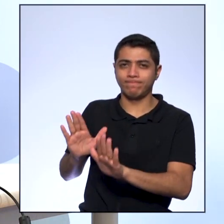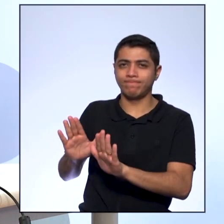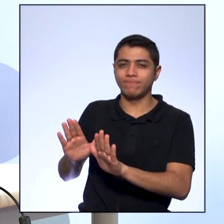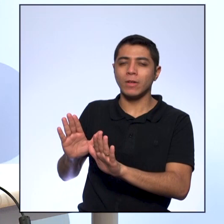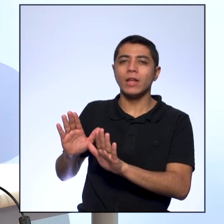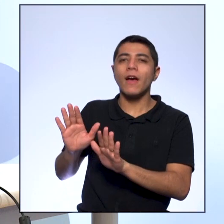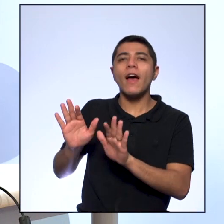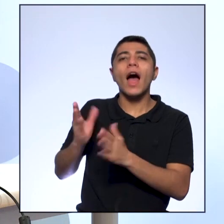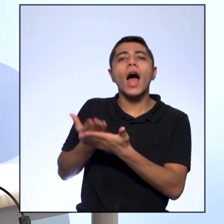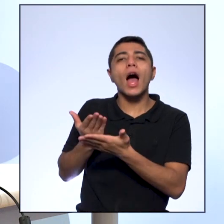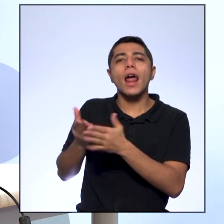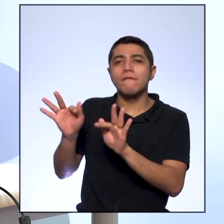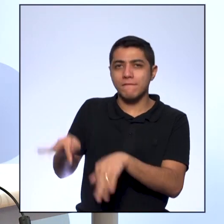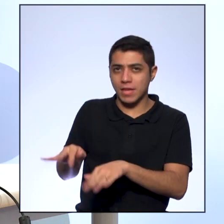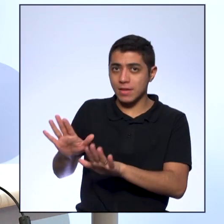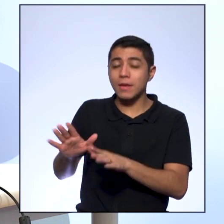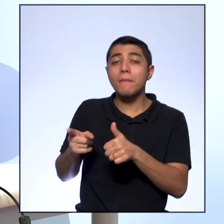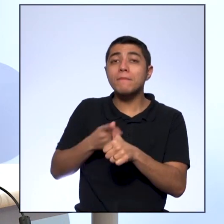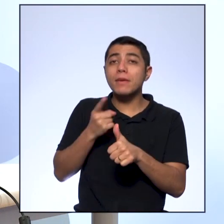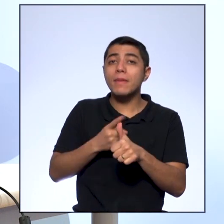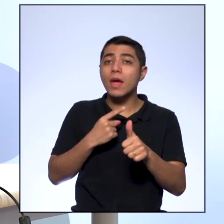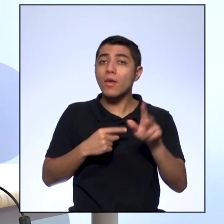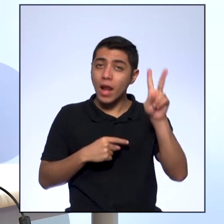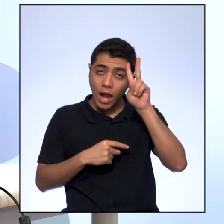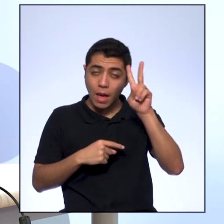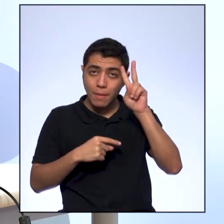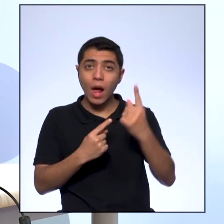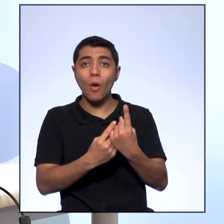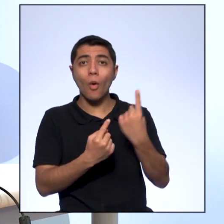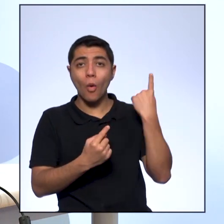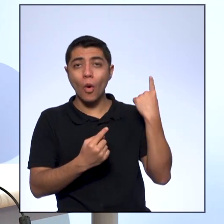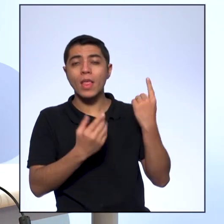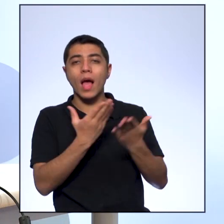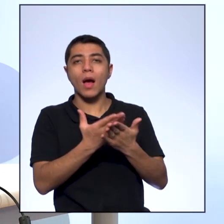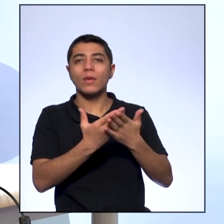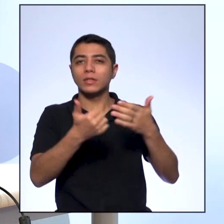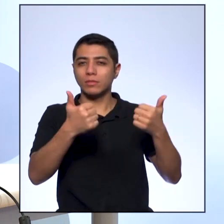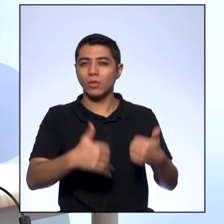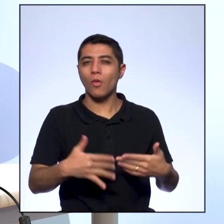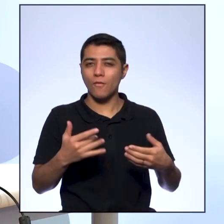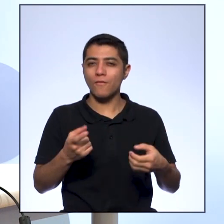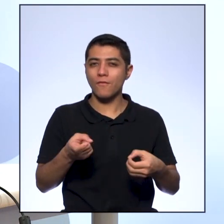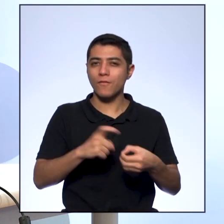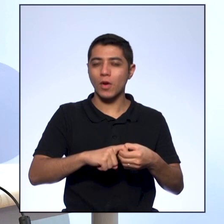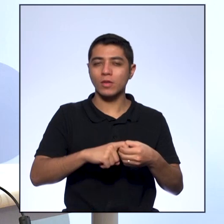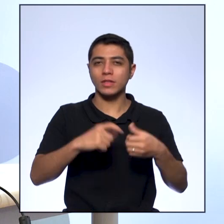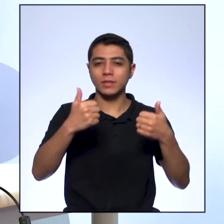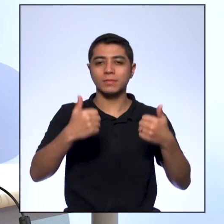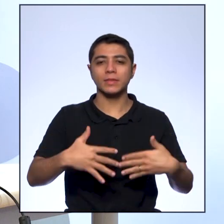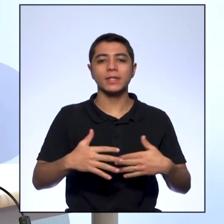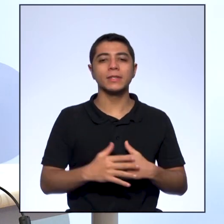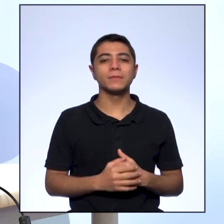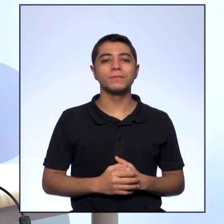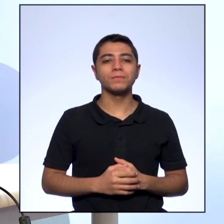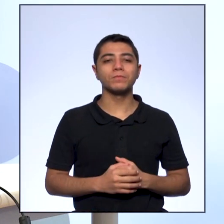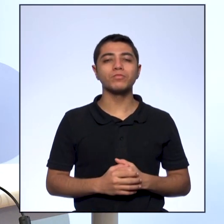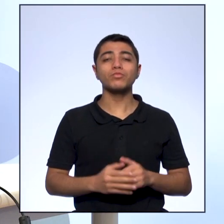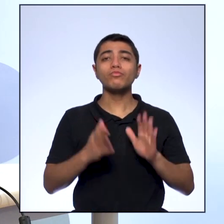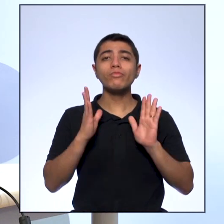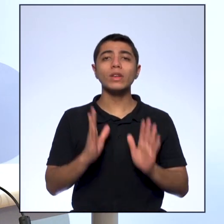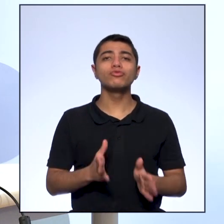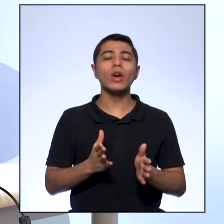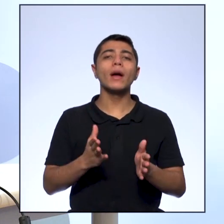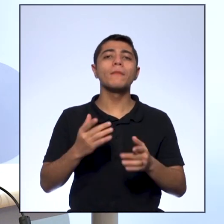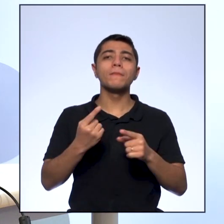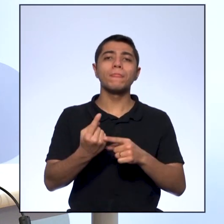aí dos assuntos da aula anterior, tá? Outra coisa que foi falada ali na aula anterior foi a questão da cheia do